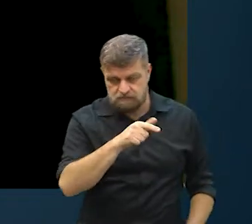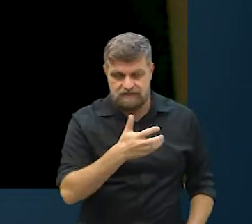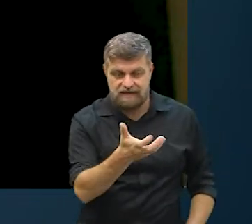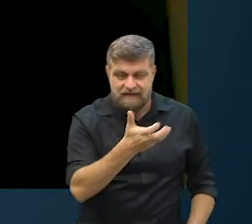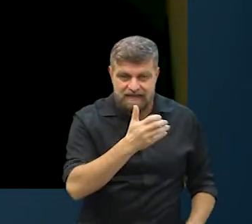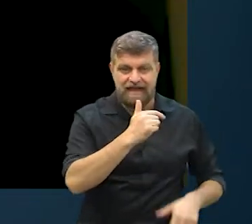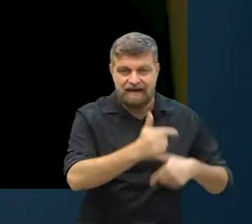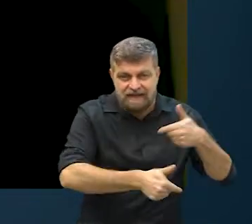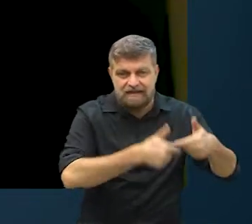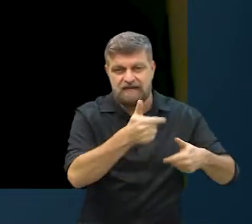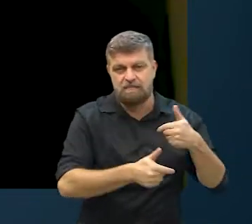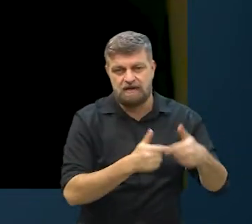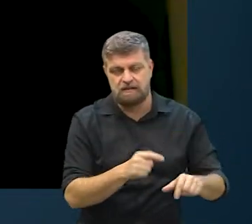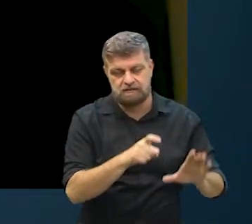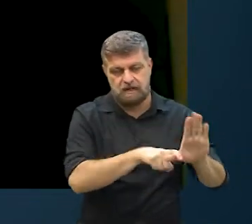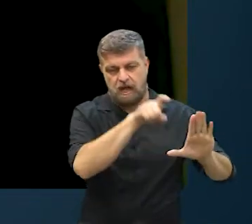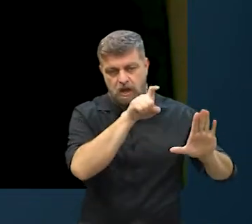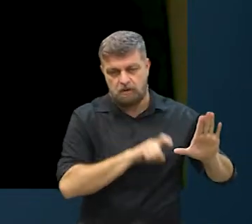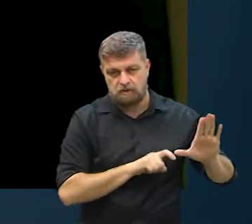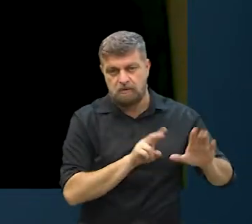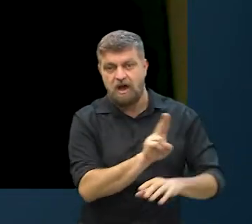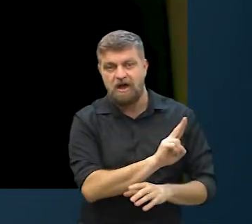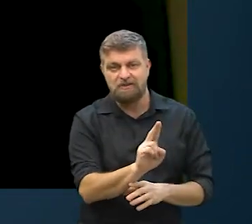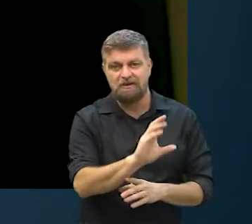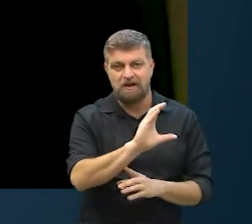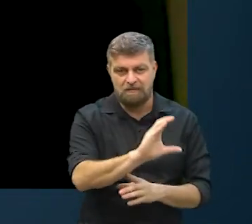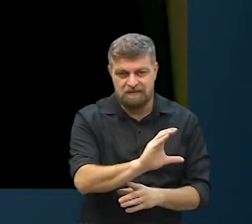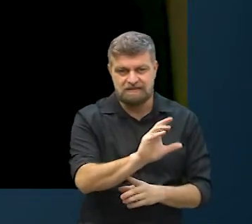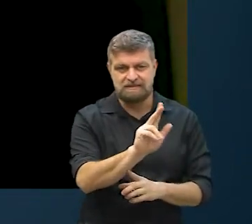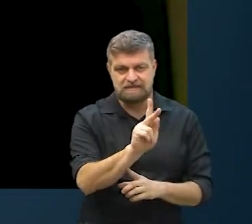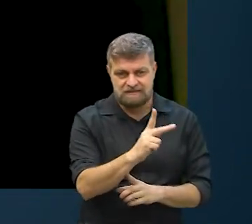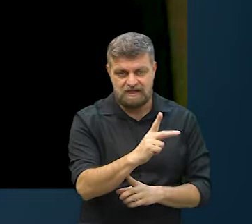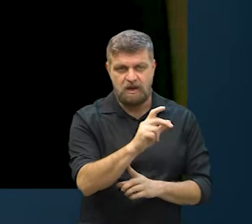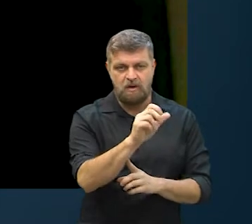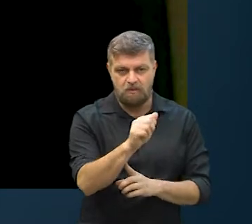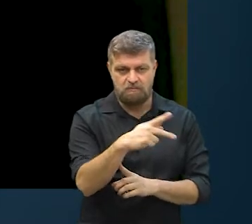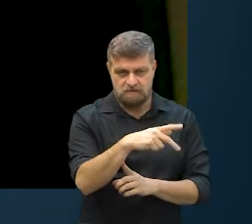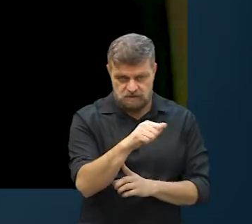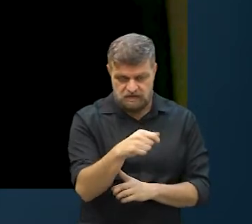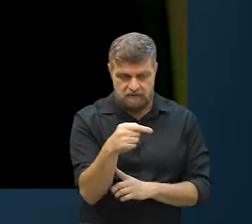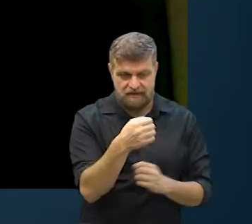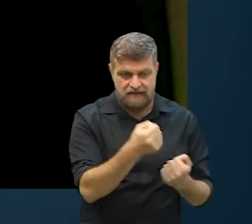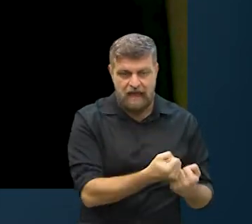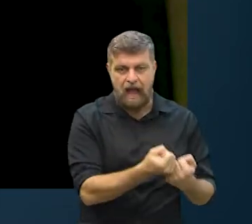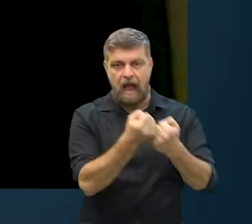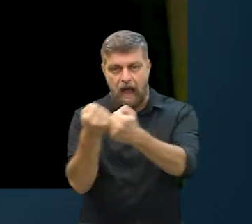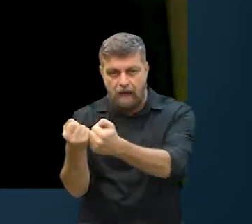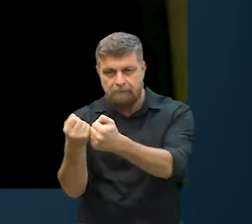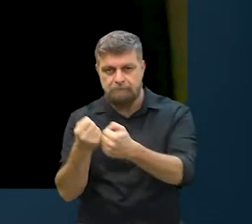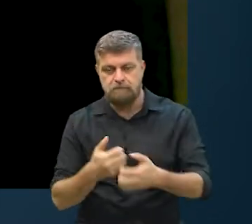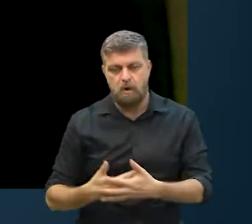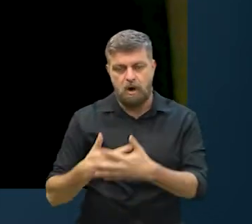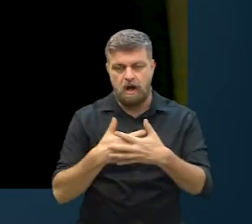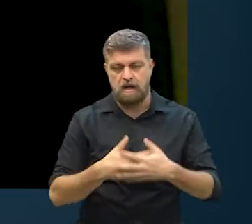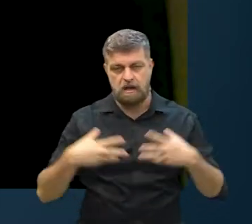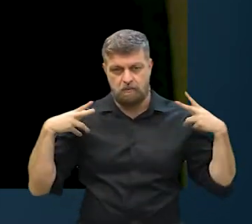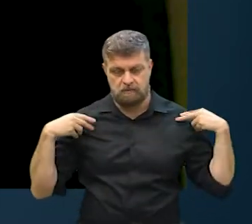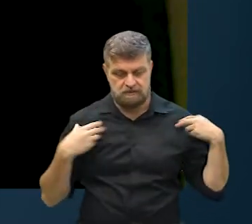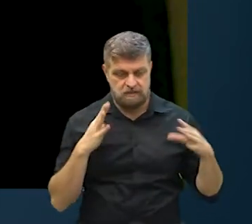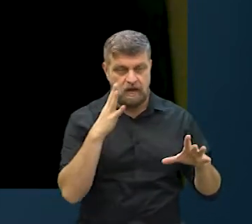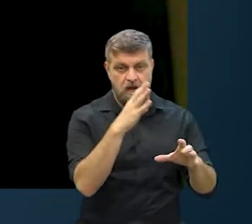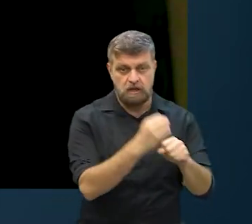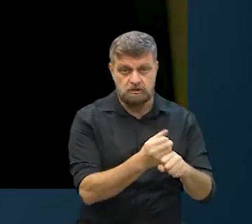base de prestadores de serviços autônomos, conhecidos como chapas, também na plataforma. Então, hoje a gente tem mais de 12